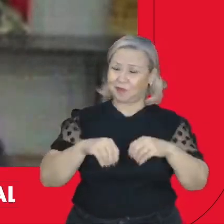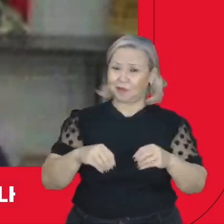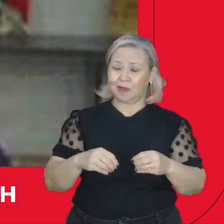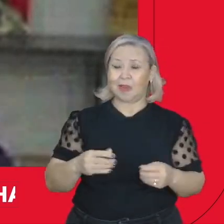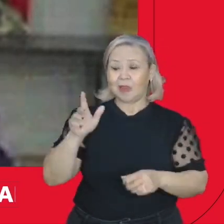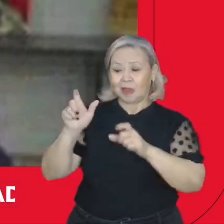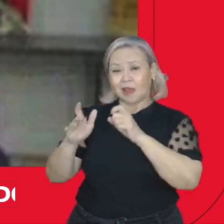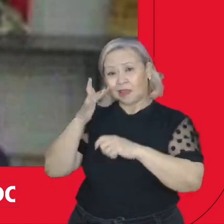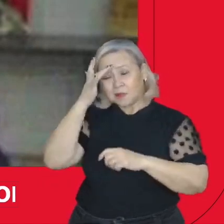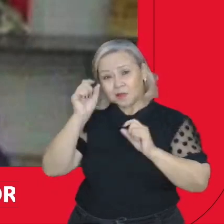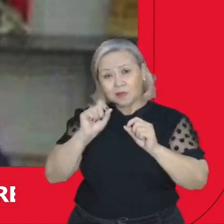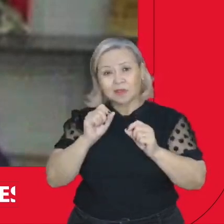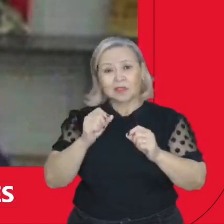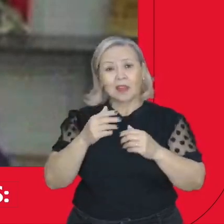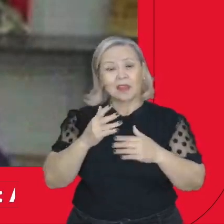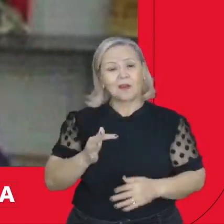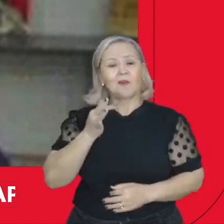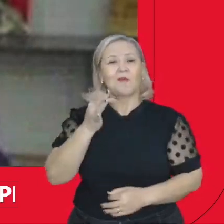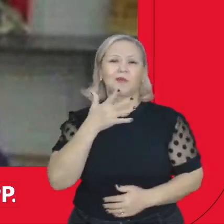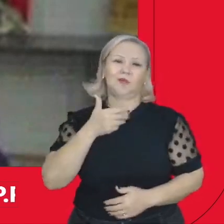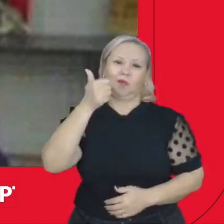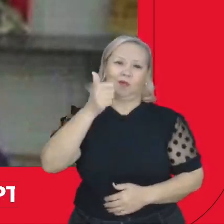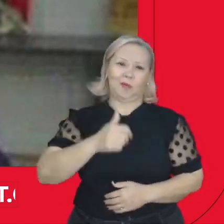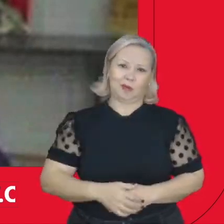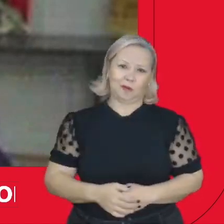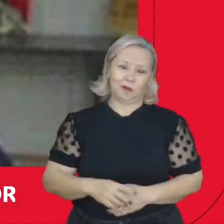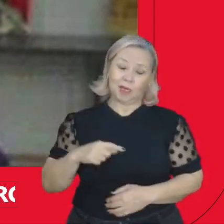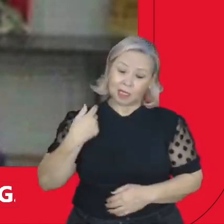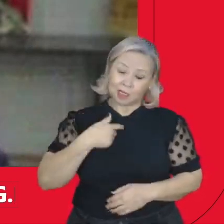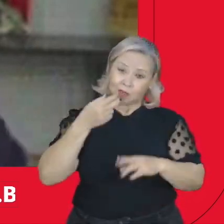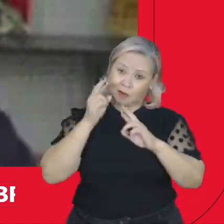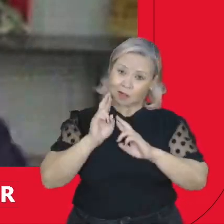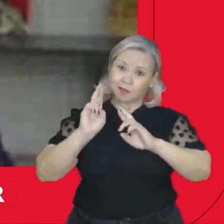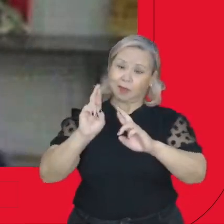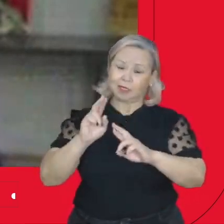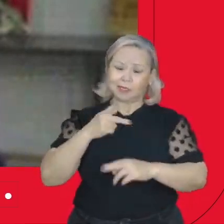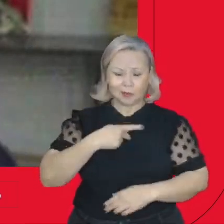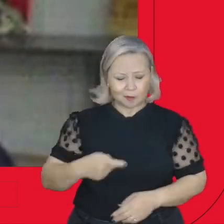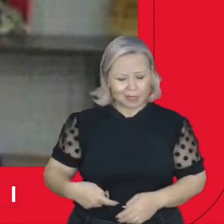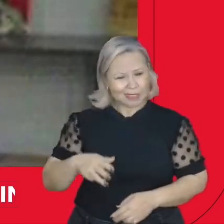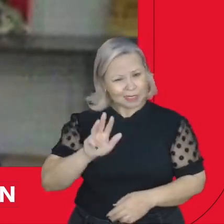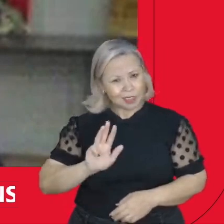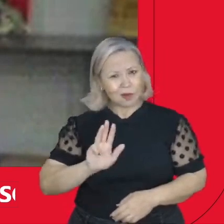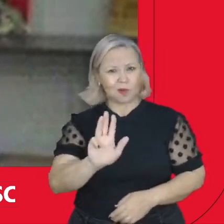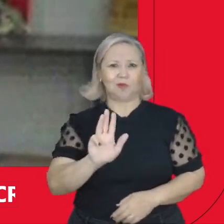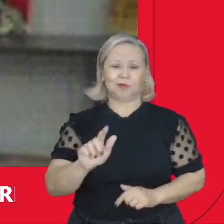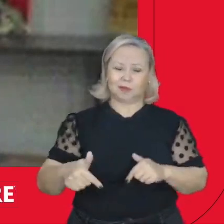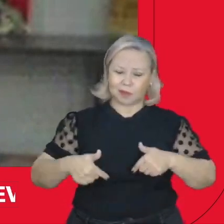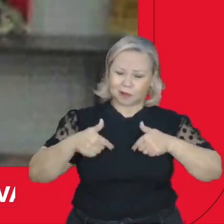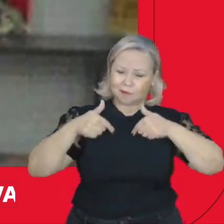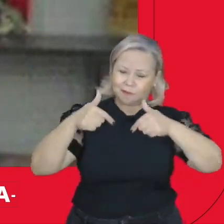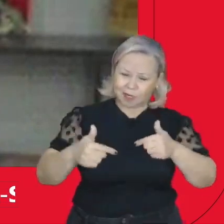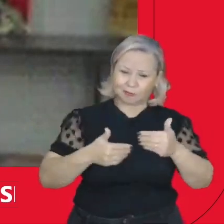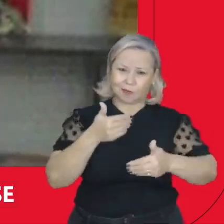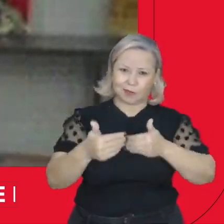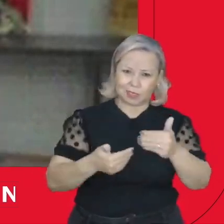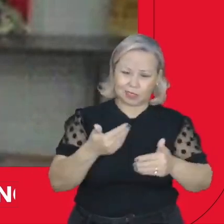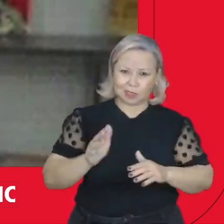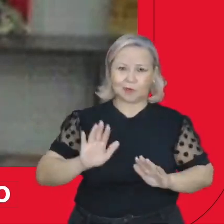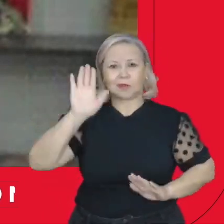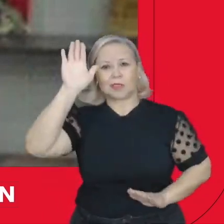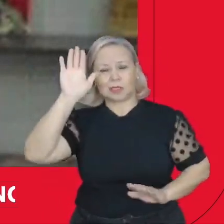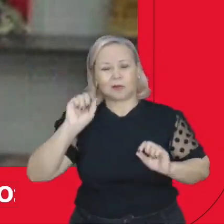olhem com esperança para o presidente Lula, olhem com esperança para o PT, para a nossa frente progressista reunida na nossa candidatura. Somos